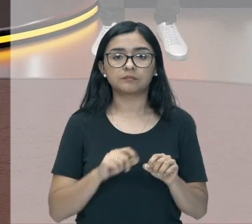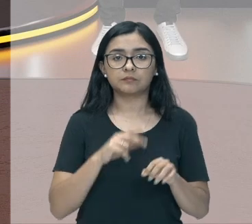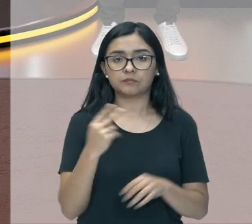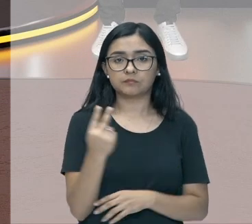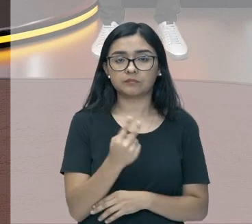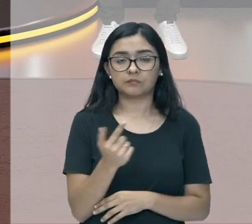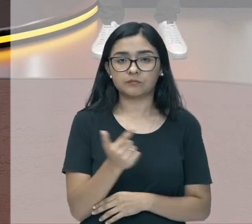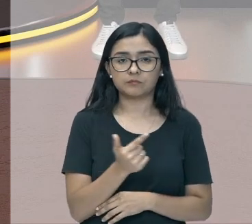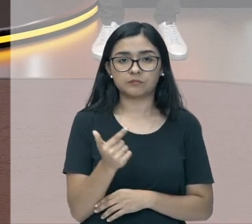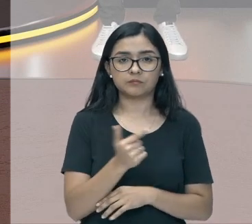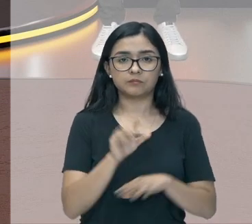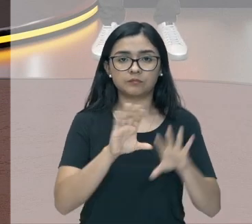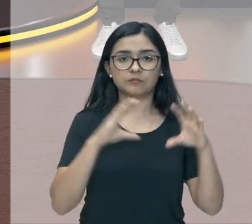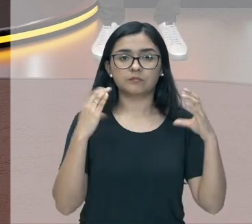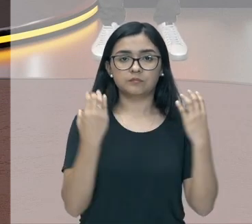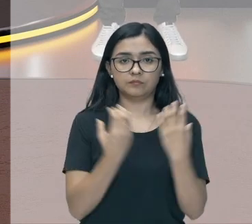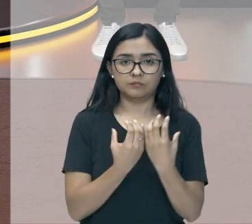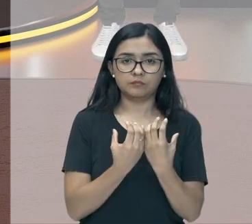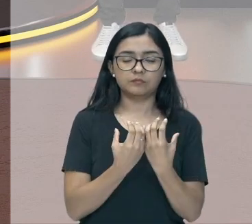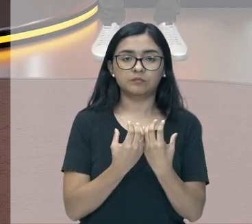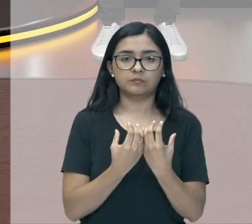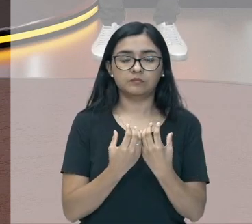congresso da Filadélfia, eles vão